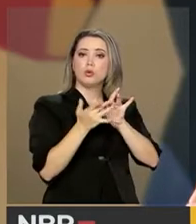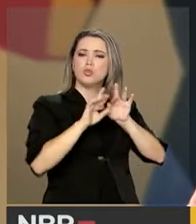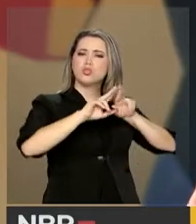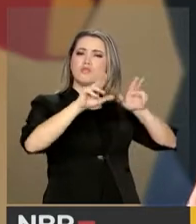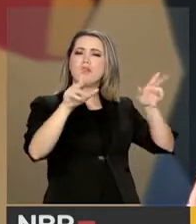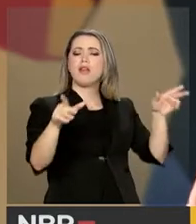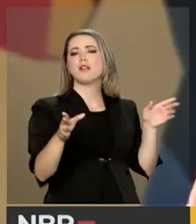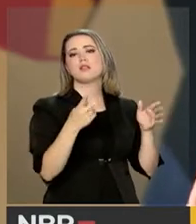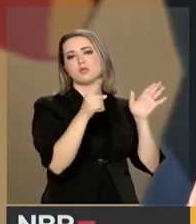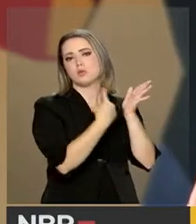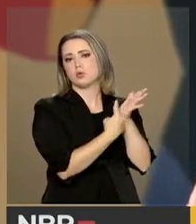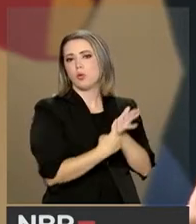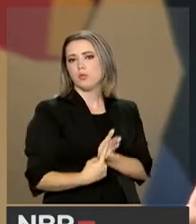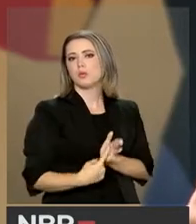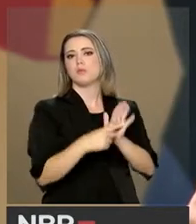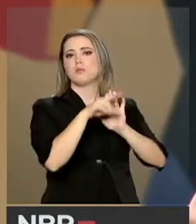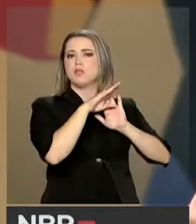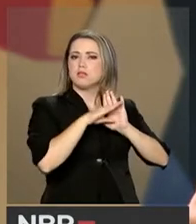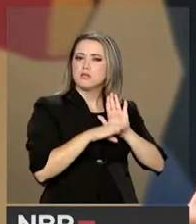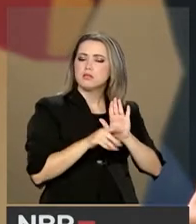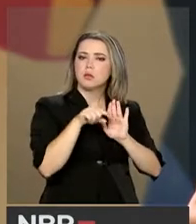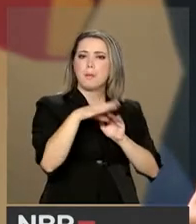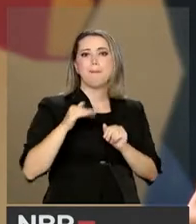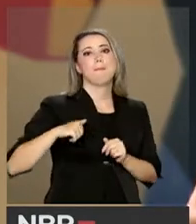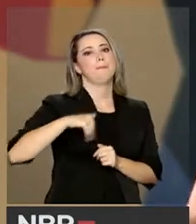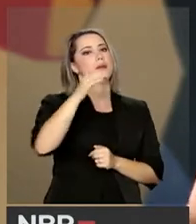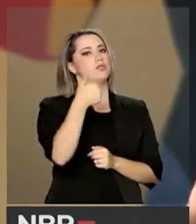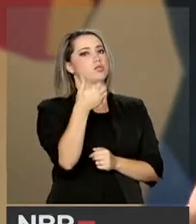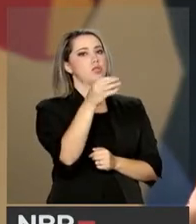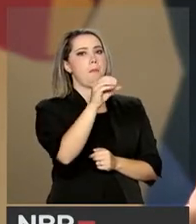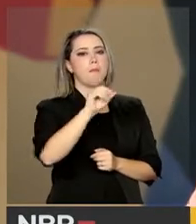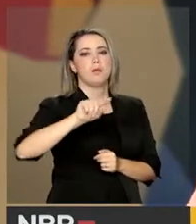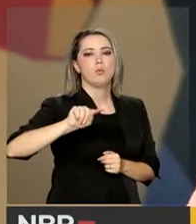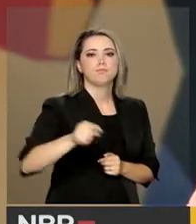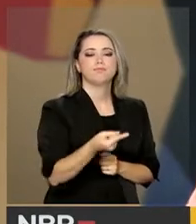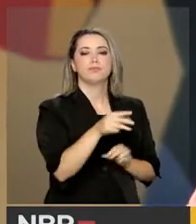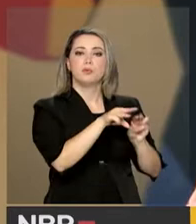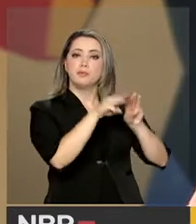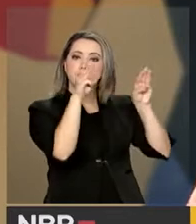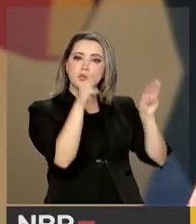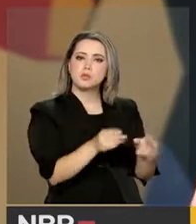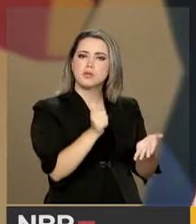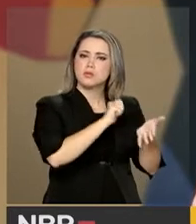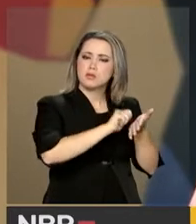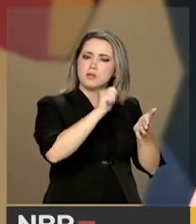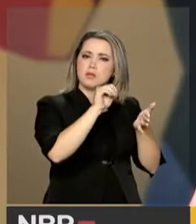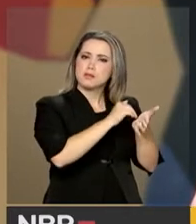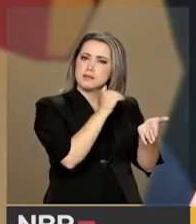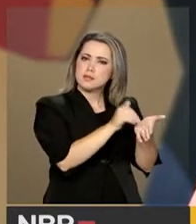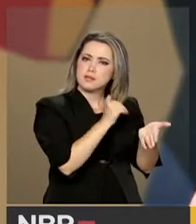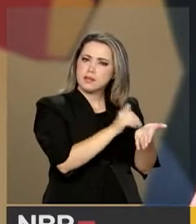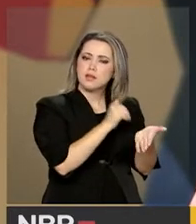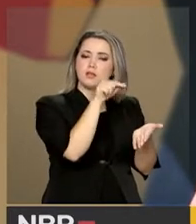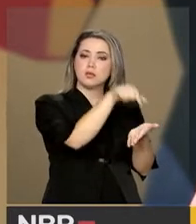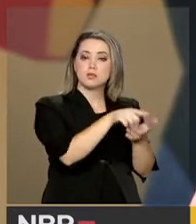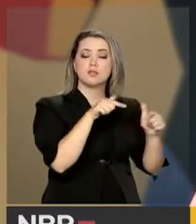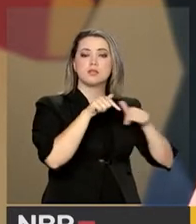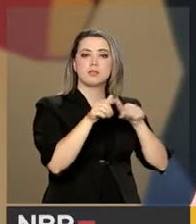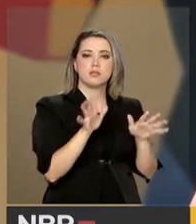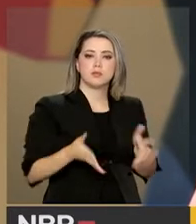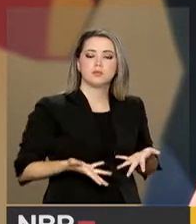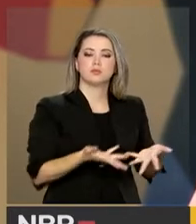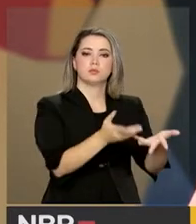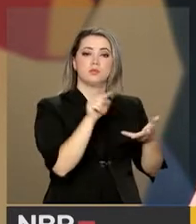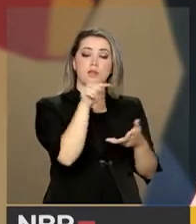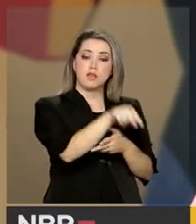brasileiros. Nós temos mais de 1.000 museus inscritos, né, em geral, nessa ação de promoção,